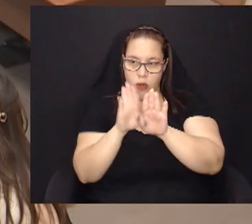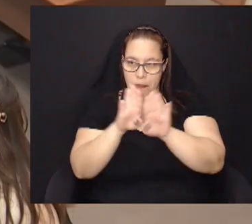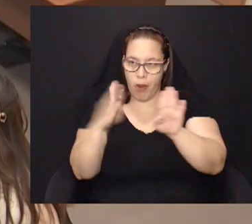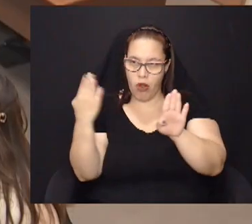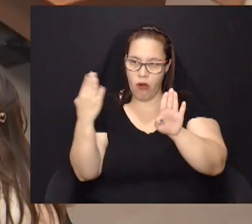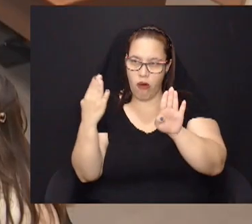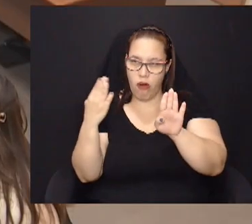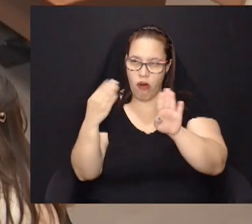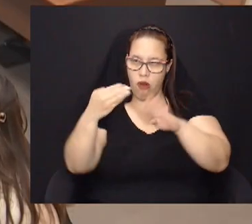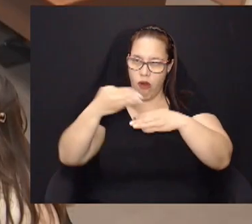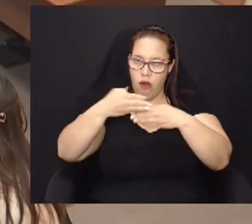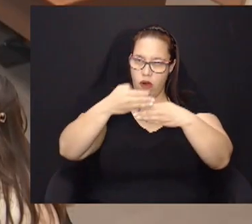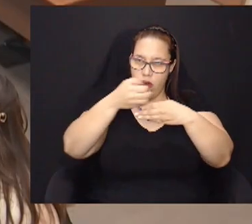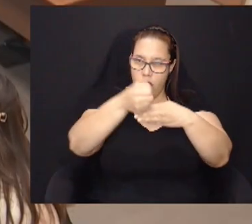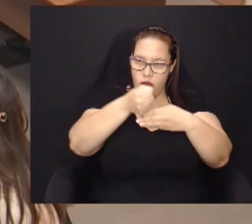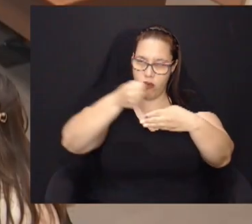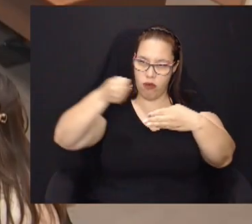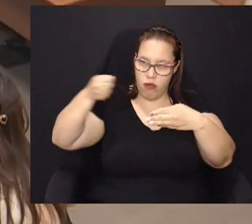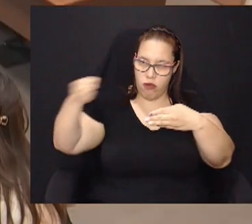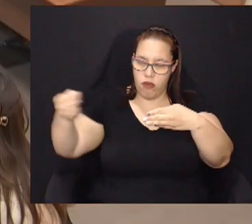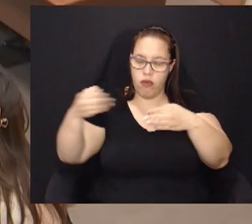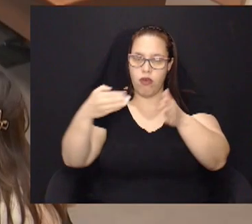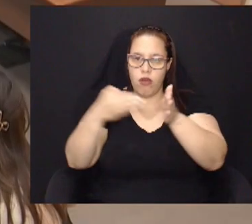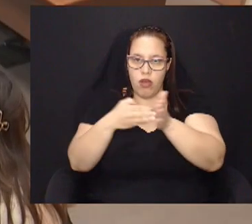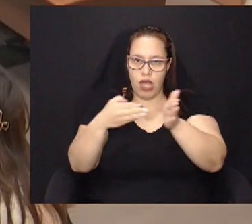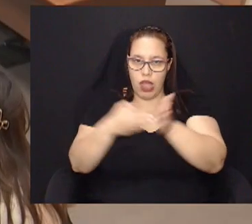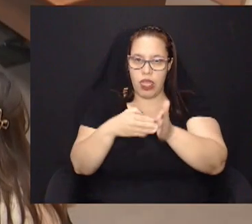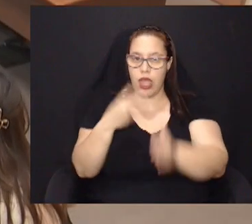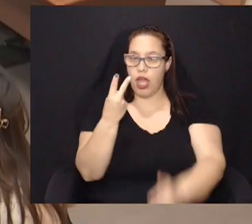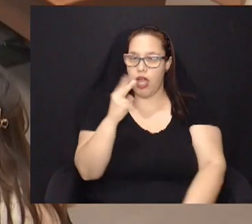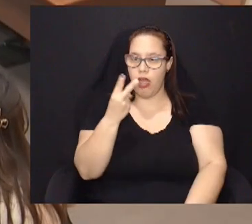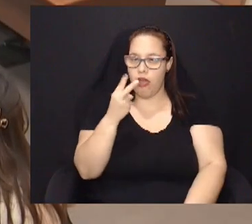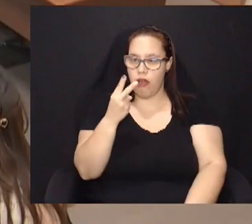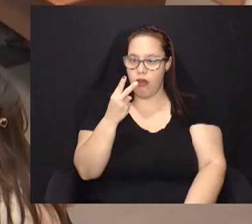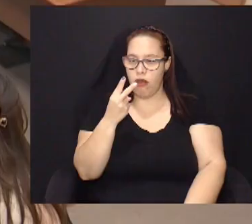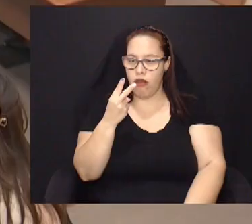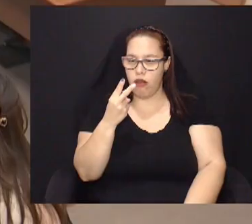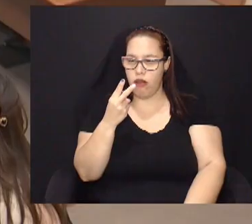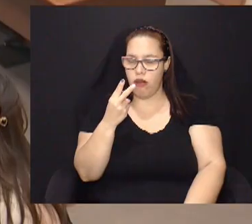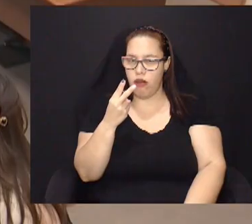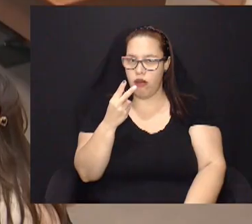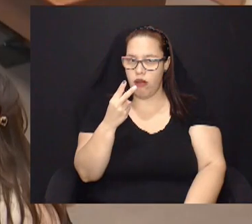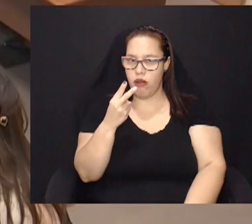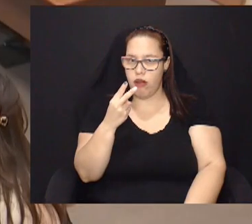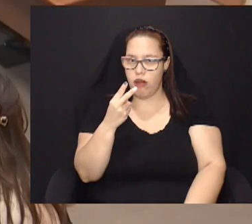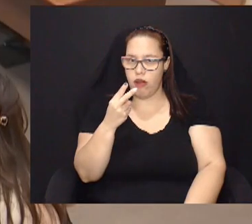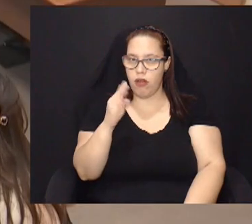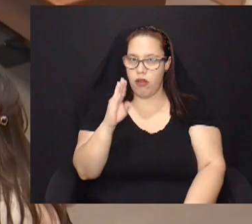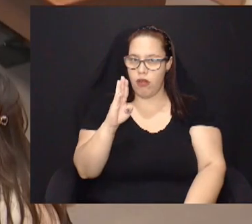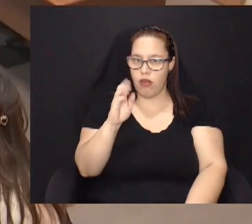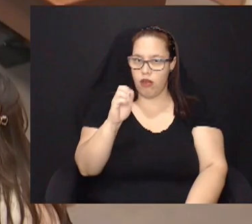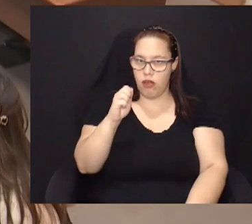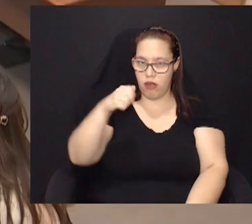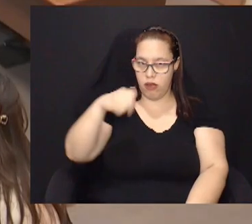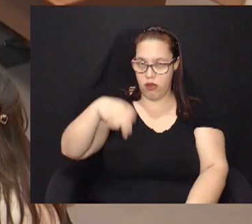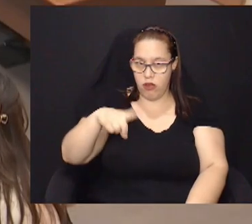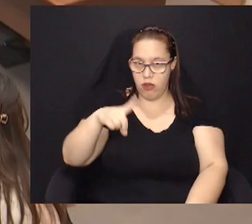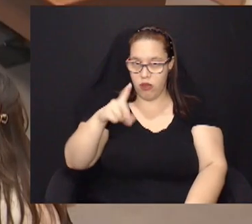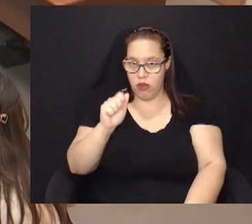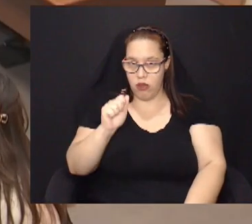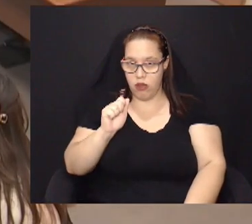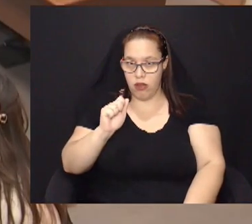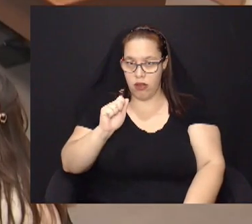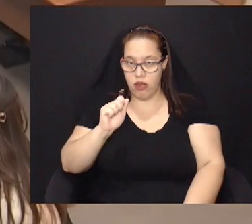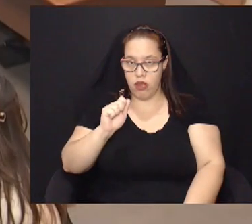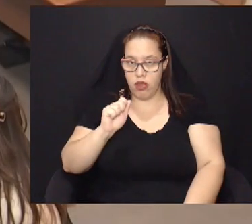porque como a gente está falando da extensão de horário, até às 22 horas, se tiver uma banda... Não, essa extensão de horário é depois da Sim. 1h30